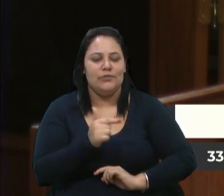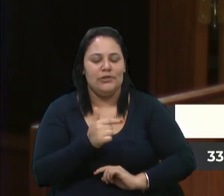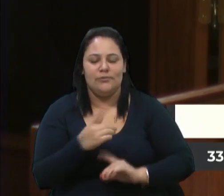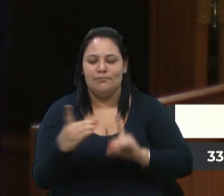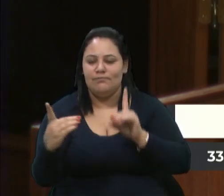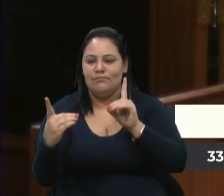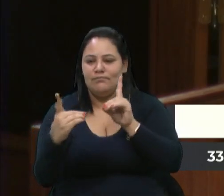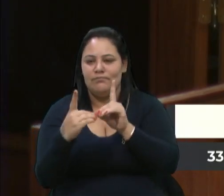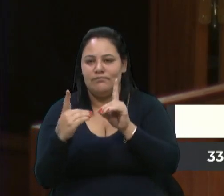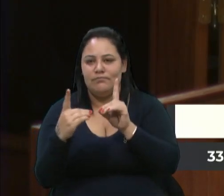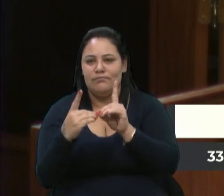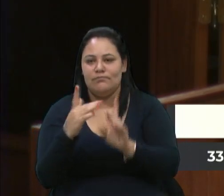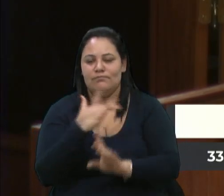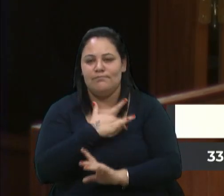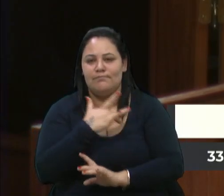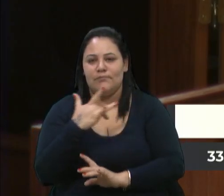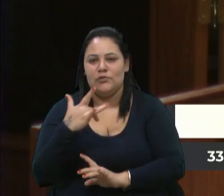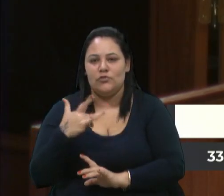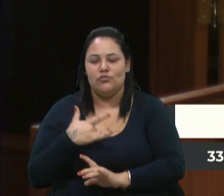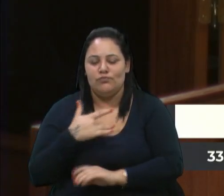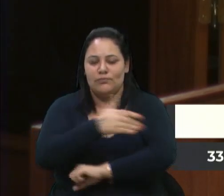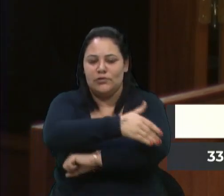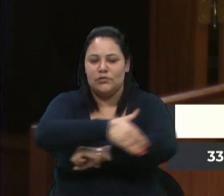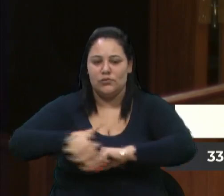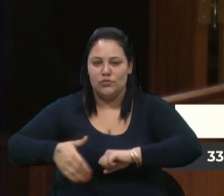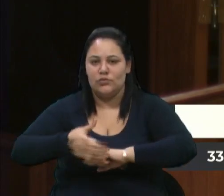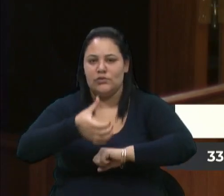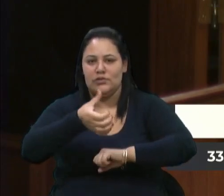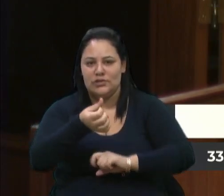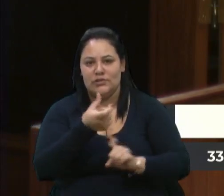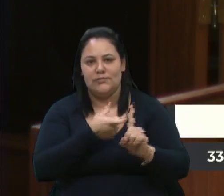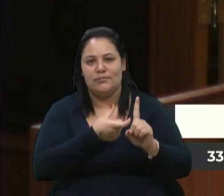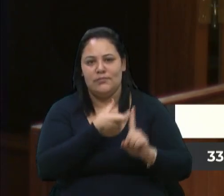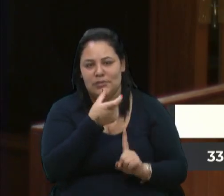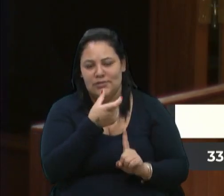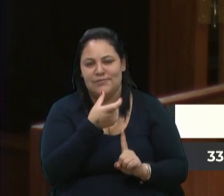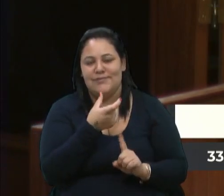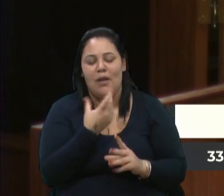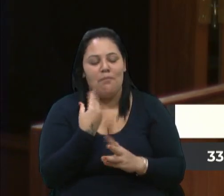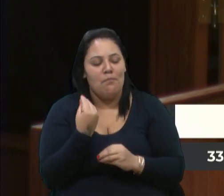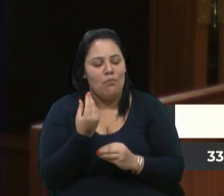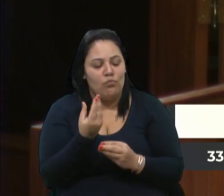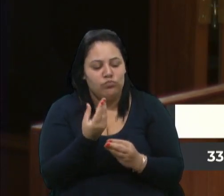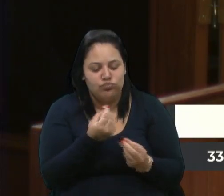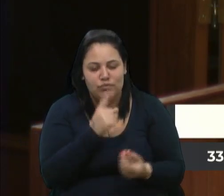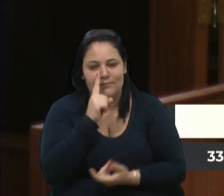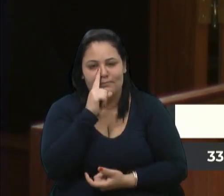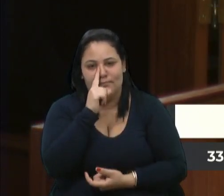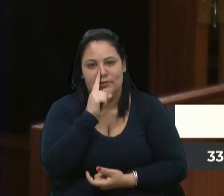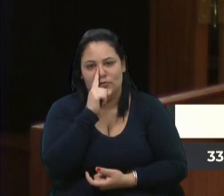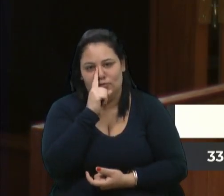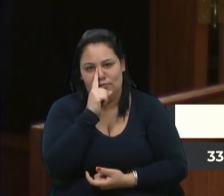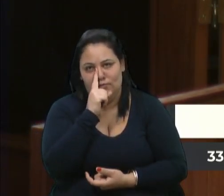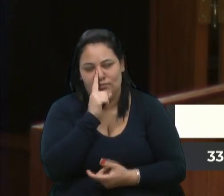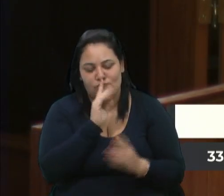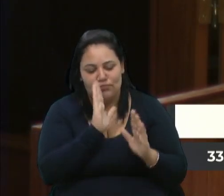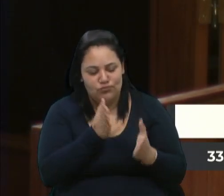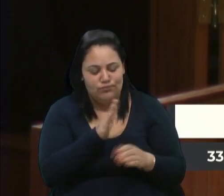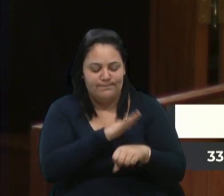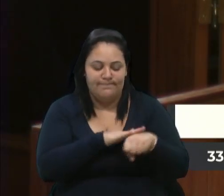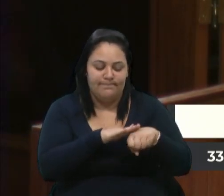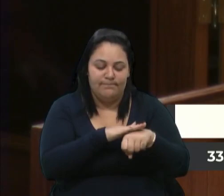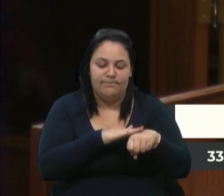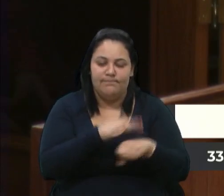há 6 meses. E isso é muito perigoso. Nós já conversamos com o prefeito,